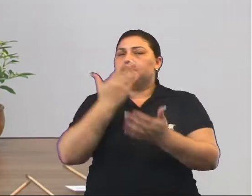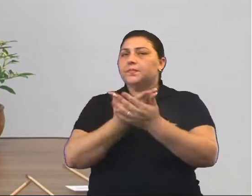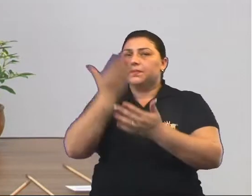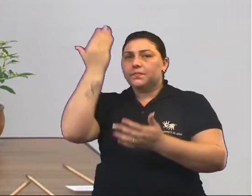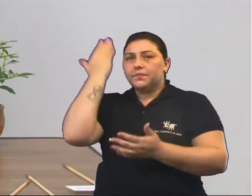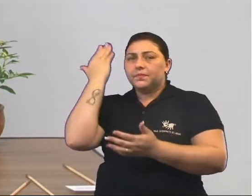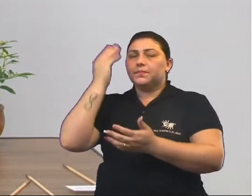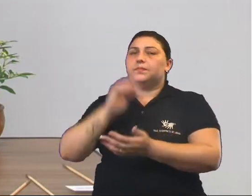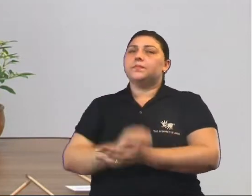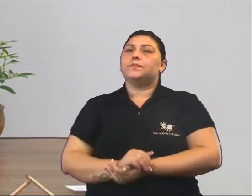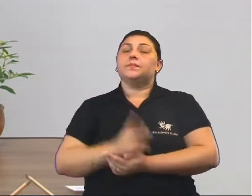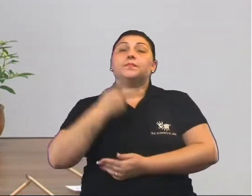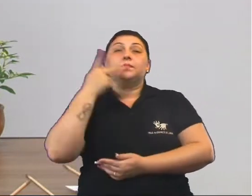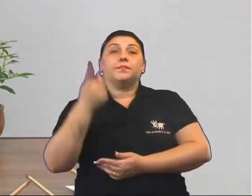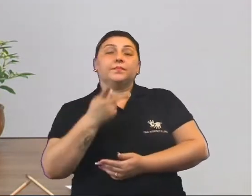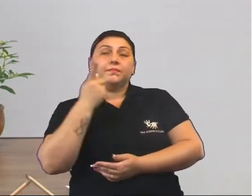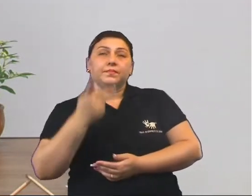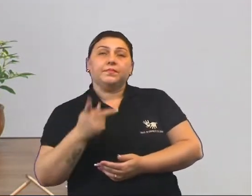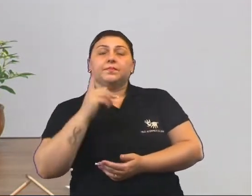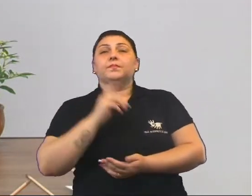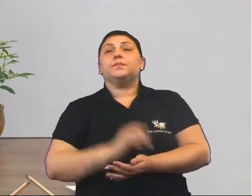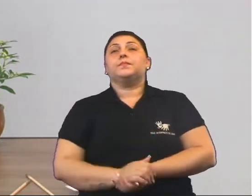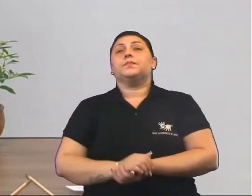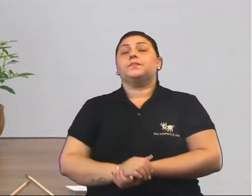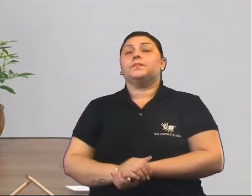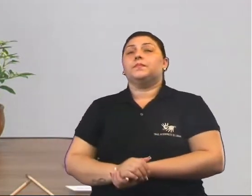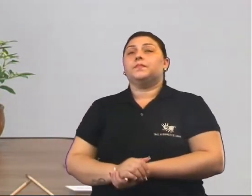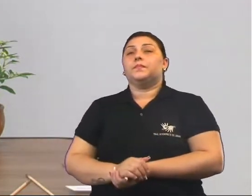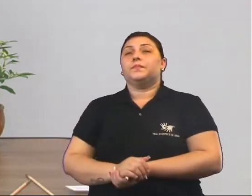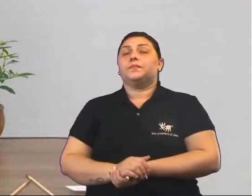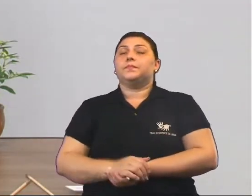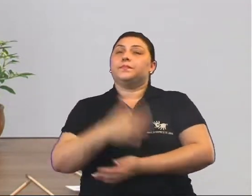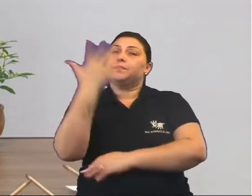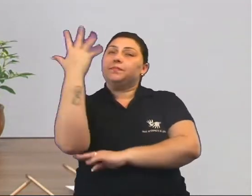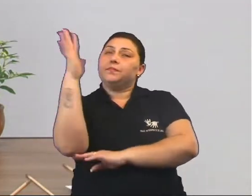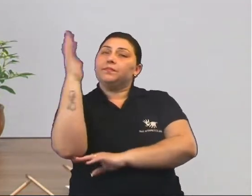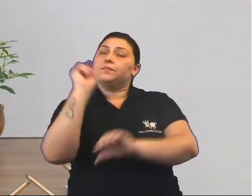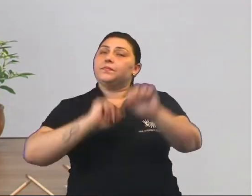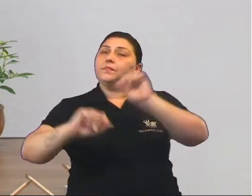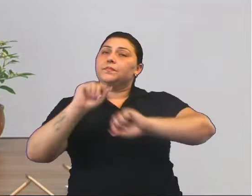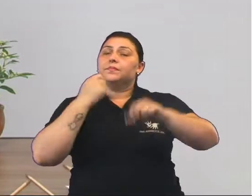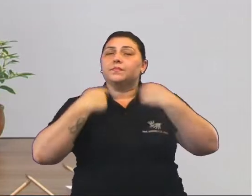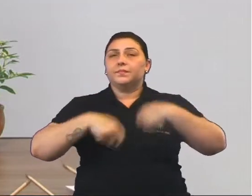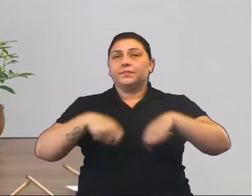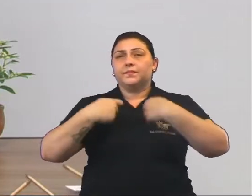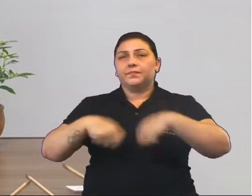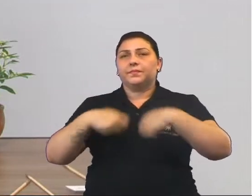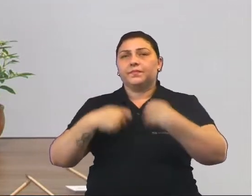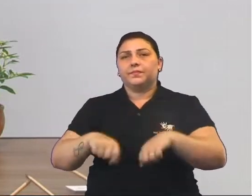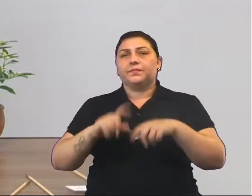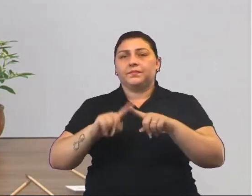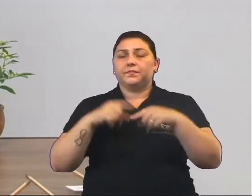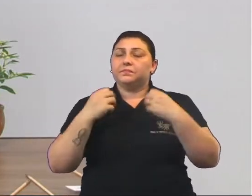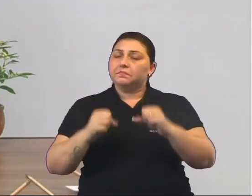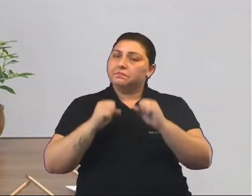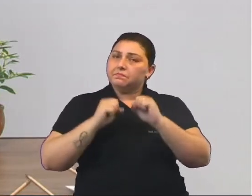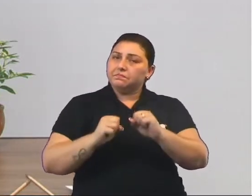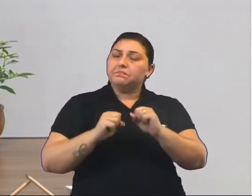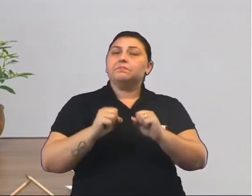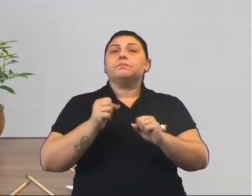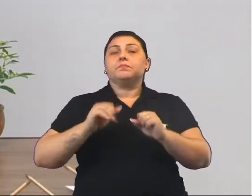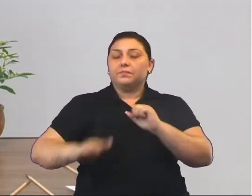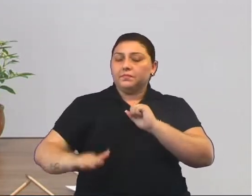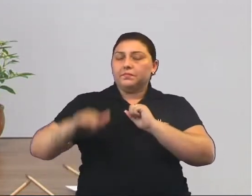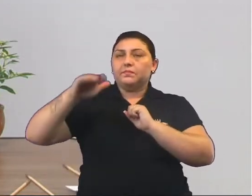aula anterior, onde nós falamos, na verdade, sobre as plantas, do que elas precisam, para que